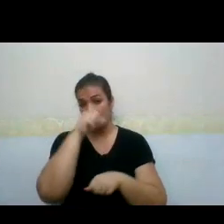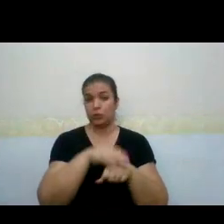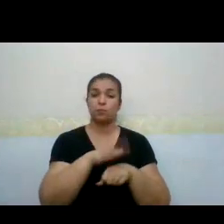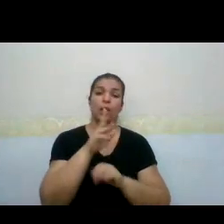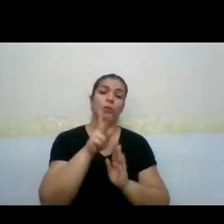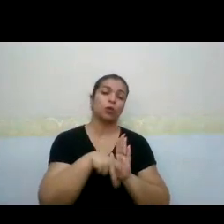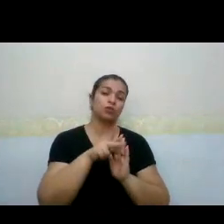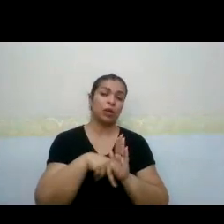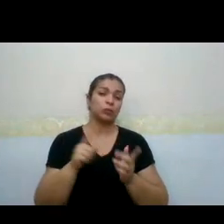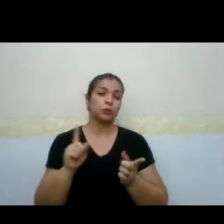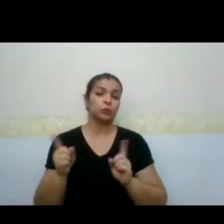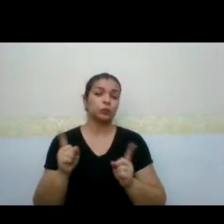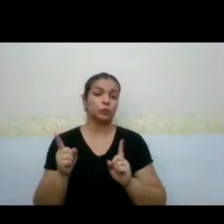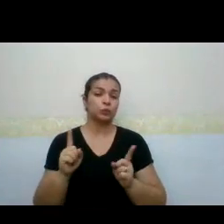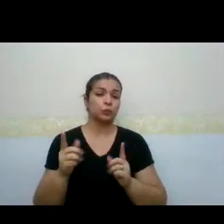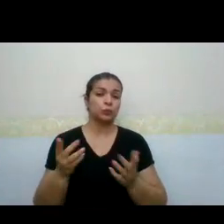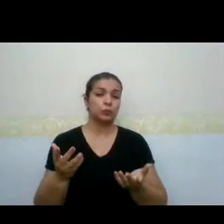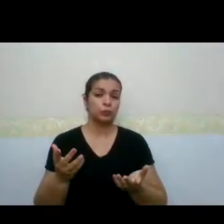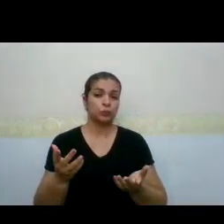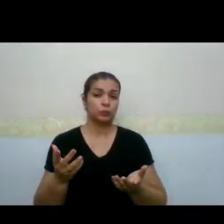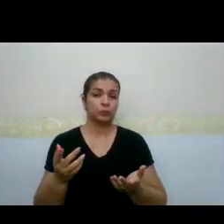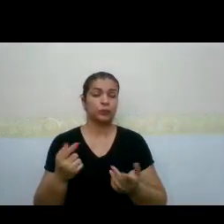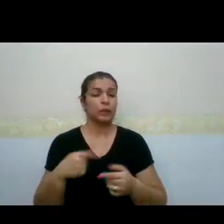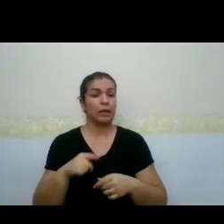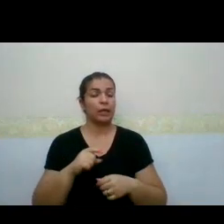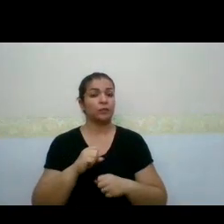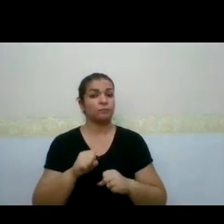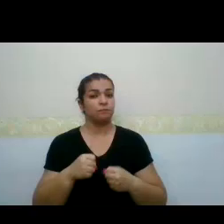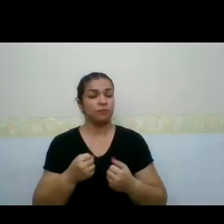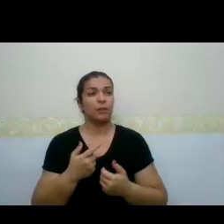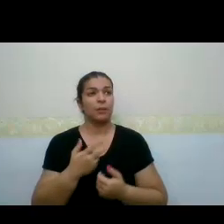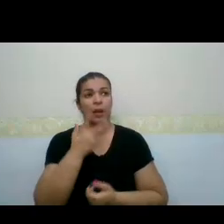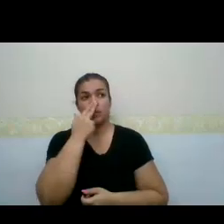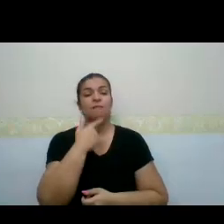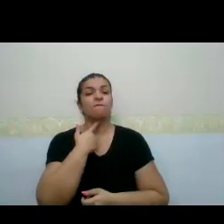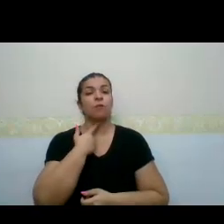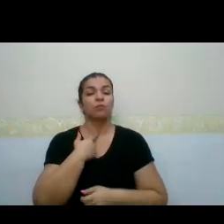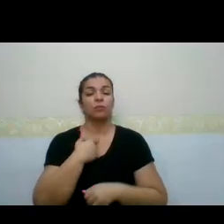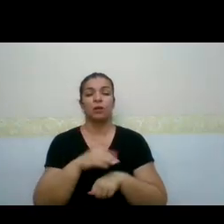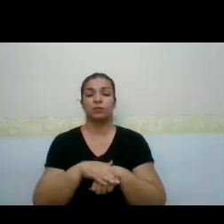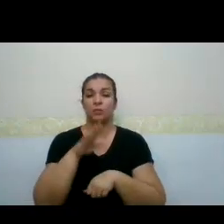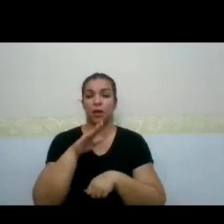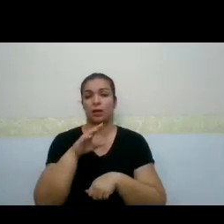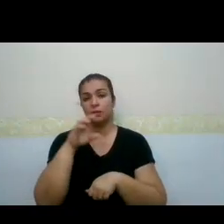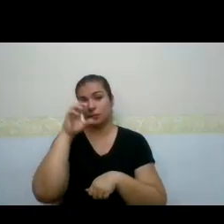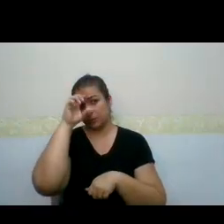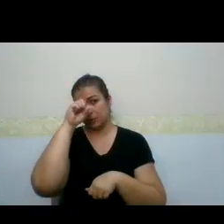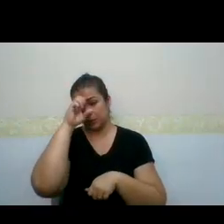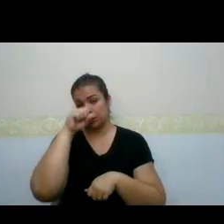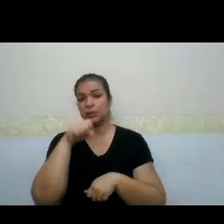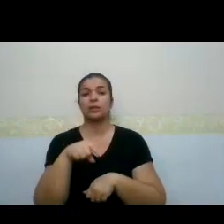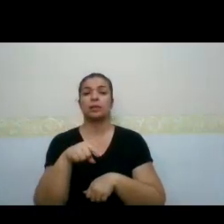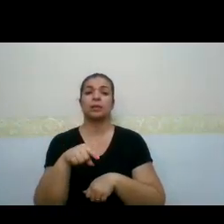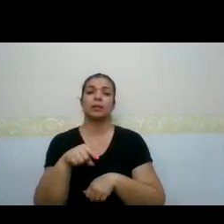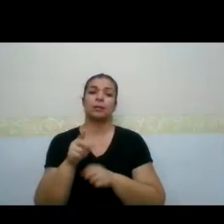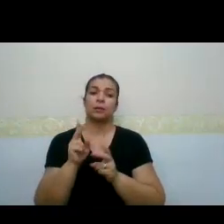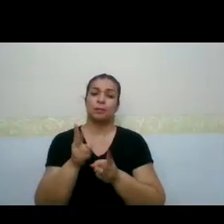Elas têm maior disposição, não é aprende mais, ela tem maior disposição para aprender, para